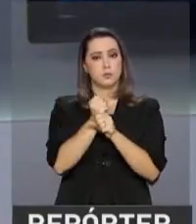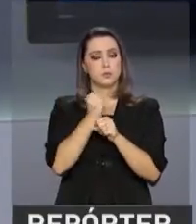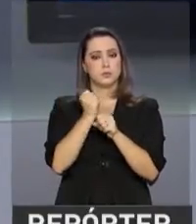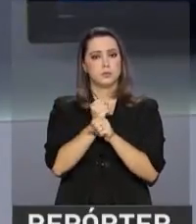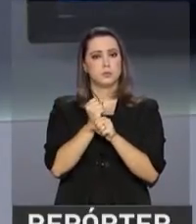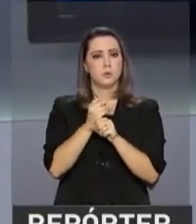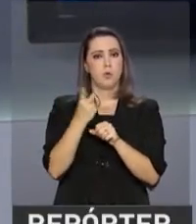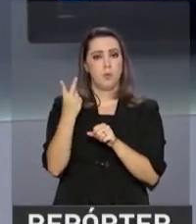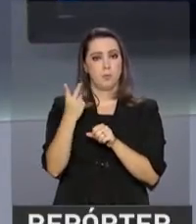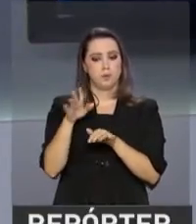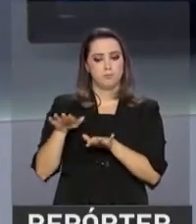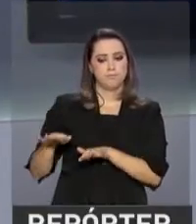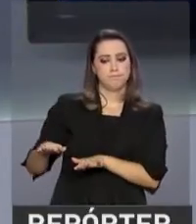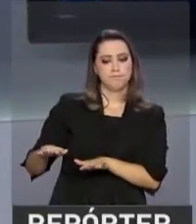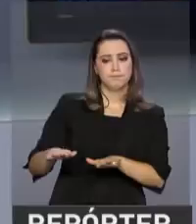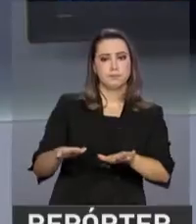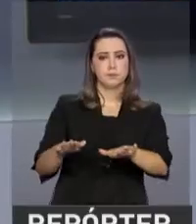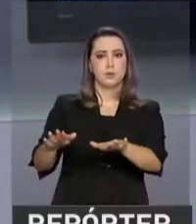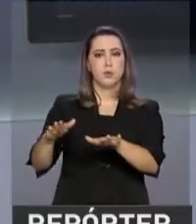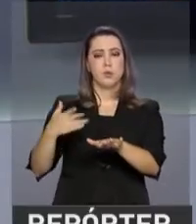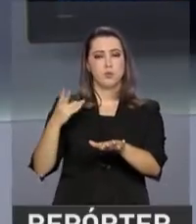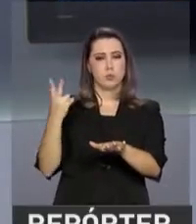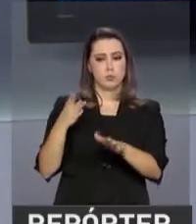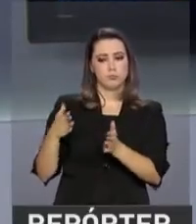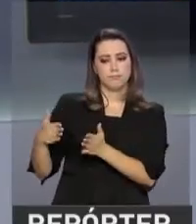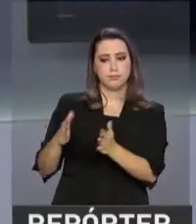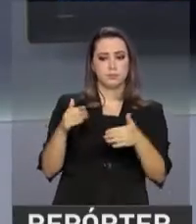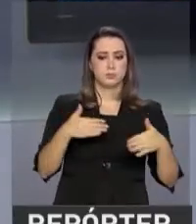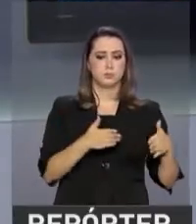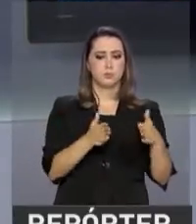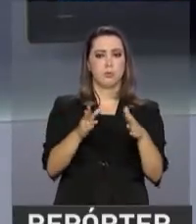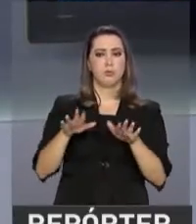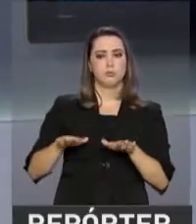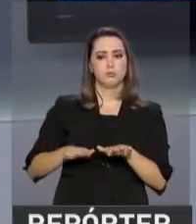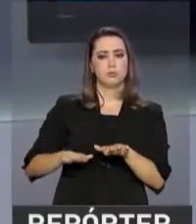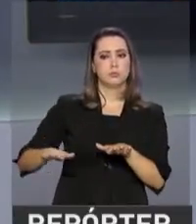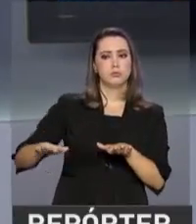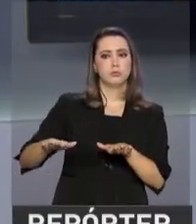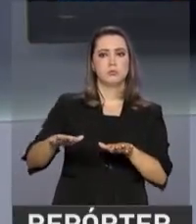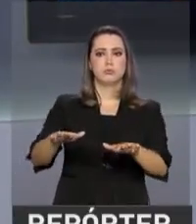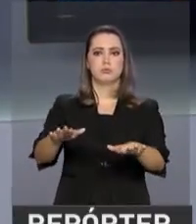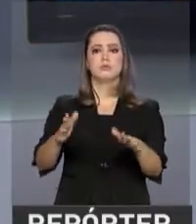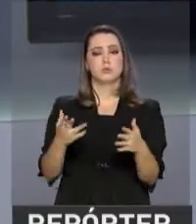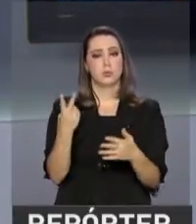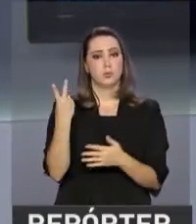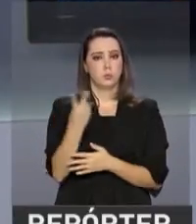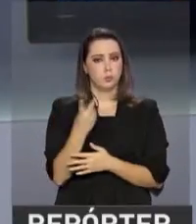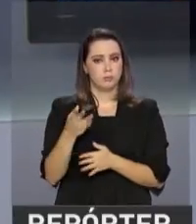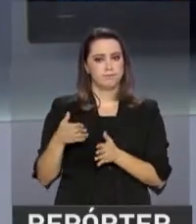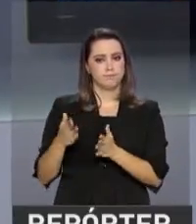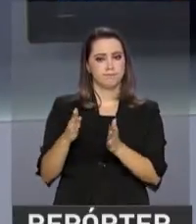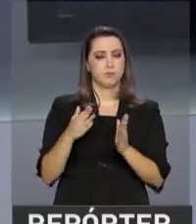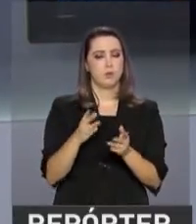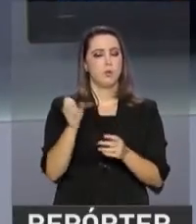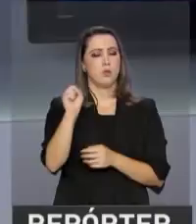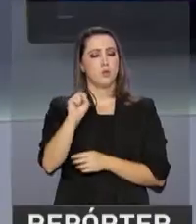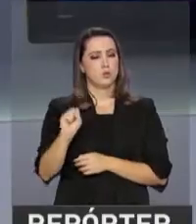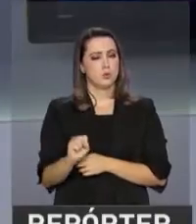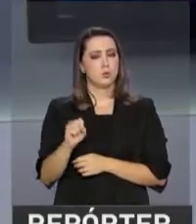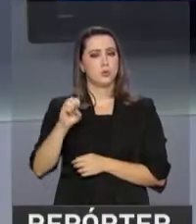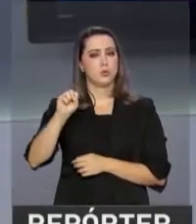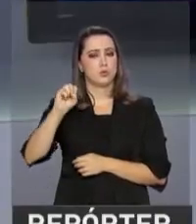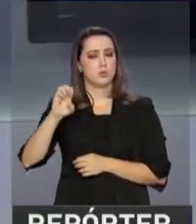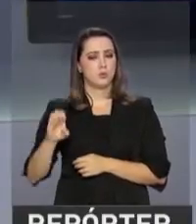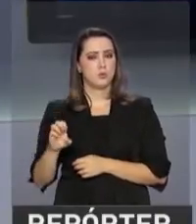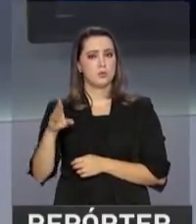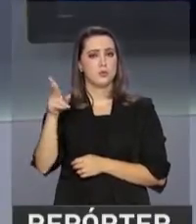duplicação do trecho serra do cafezal da rodovia régis bittencourt principal eixo de ligação entre as regiões sul e sudeste do